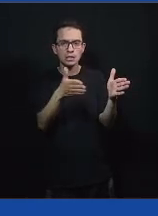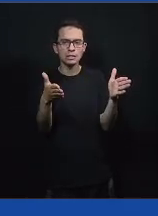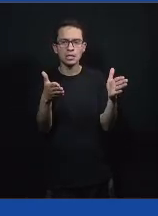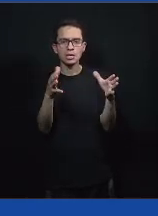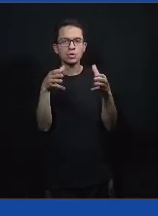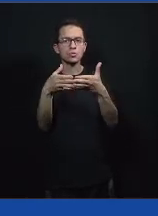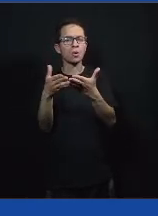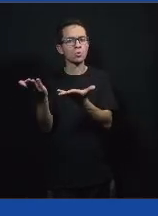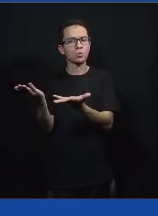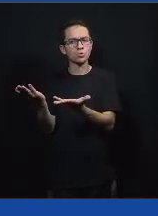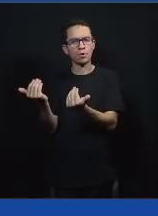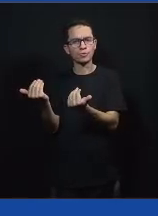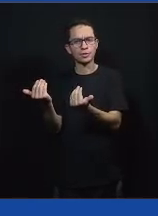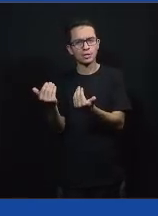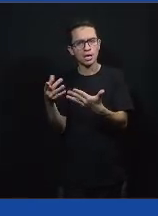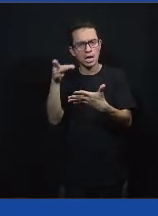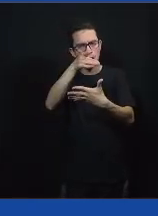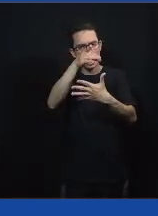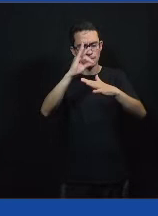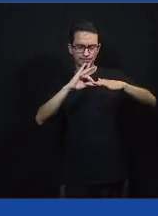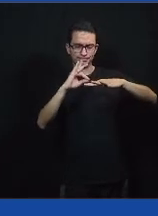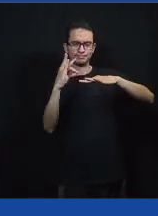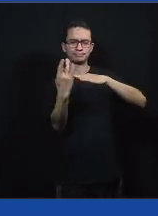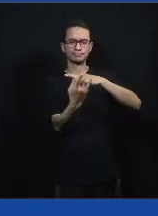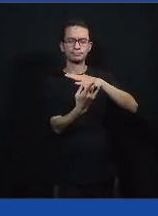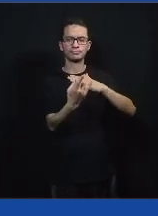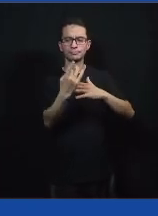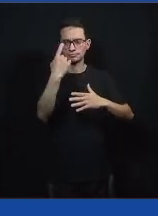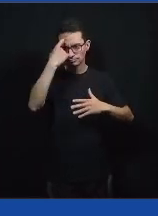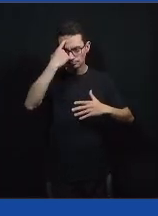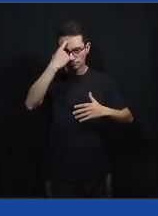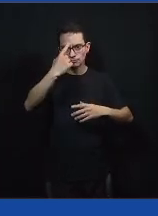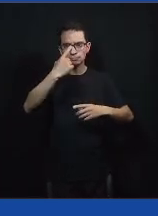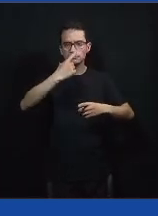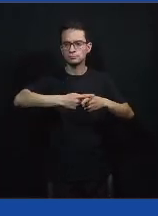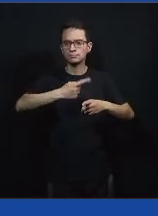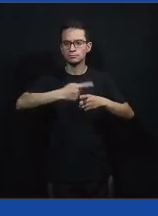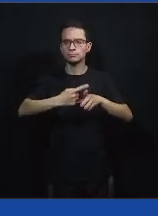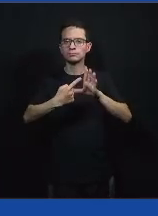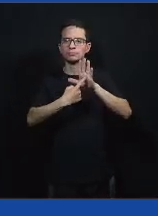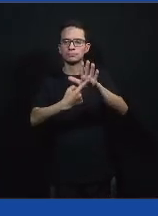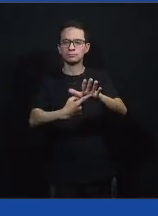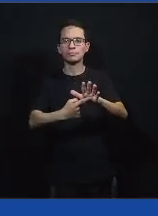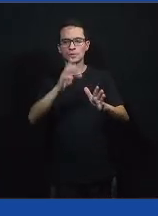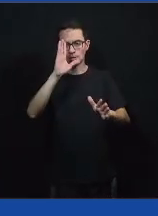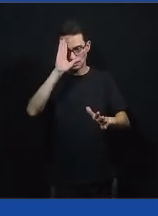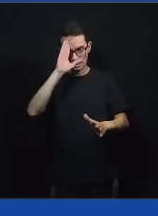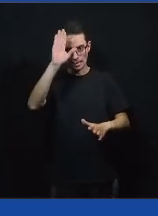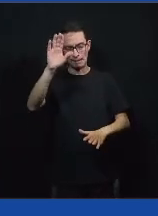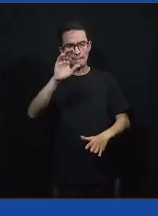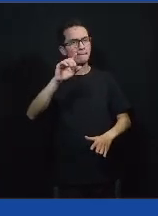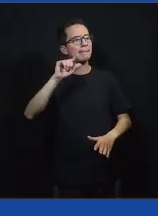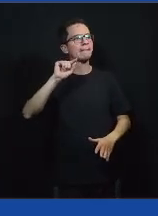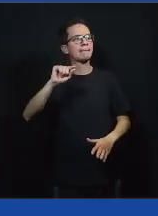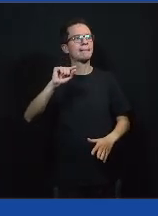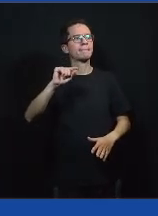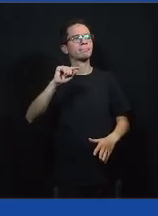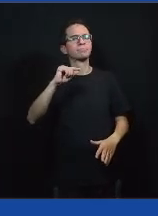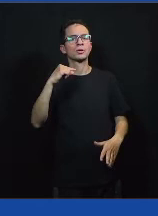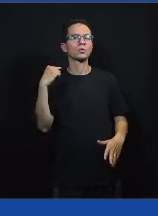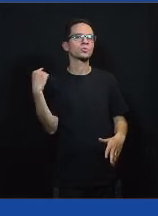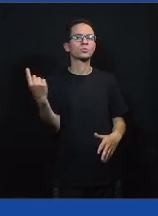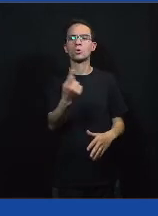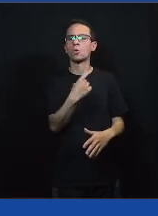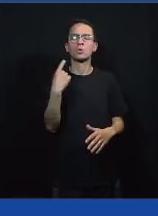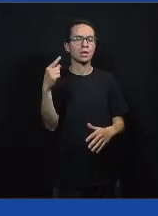jovens e das redes sociais eles também trouxeram né Adriele principalmente e o projeto é além